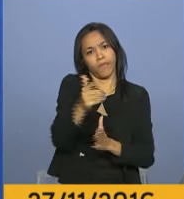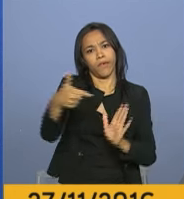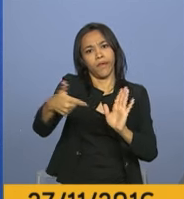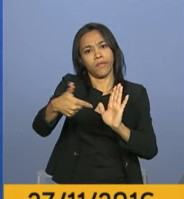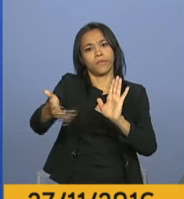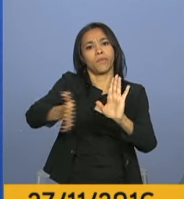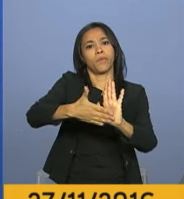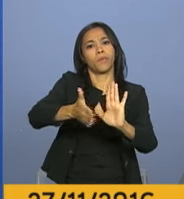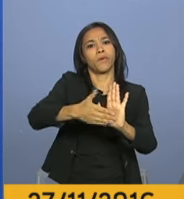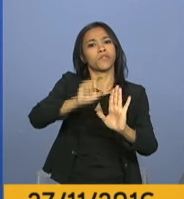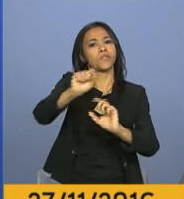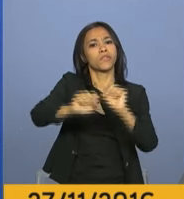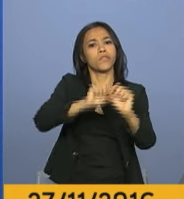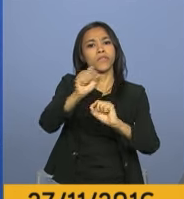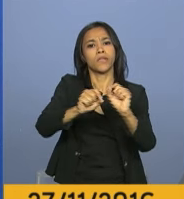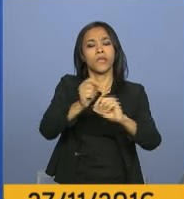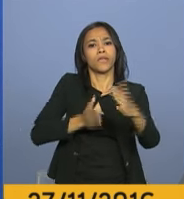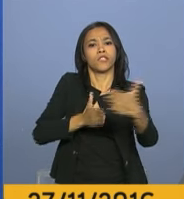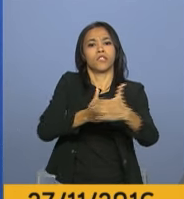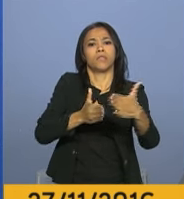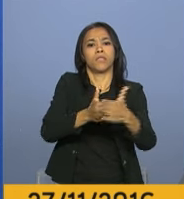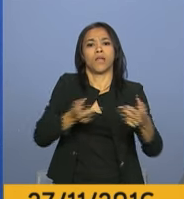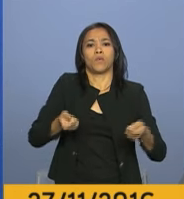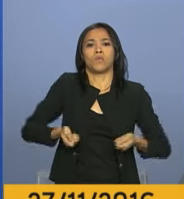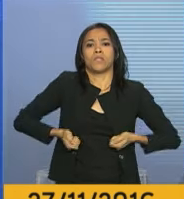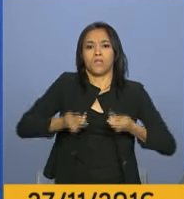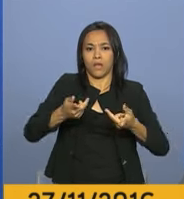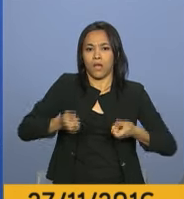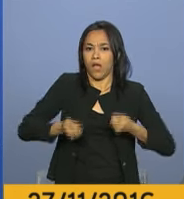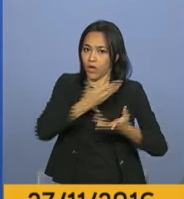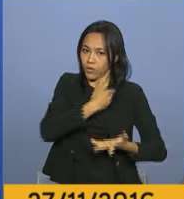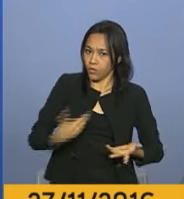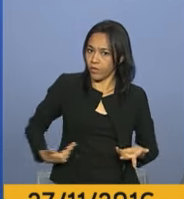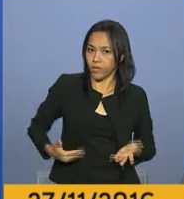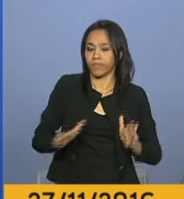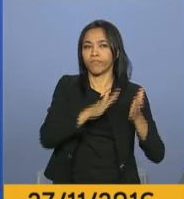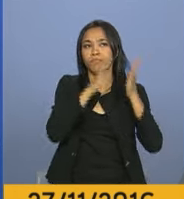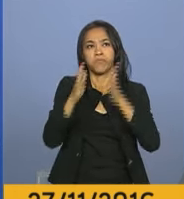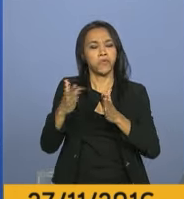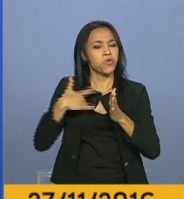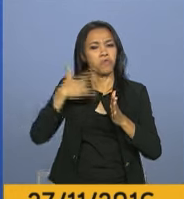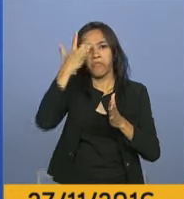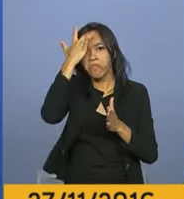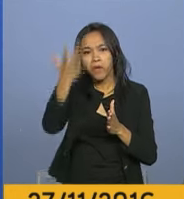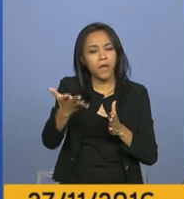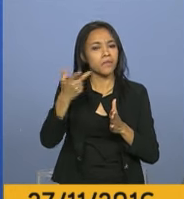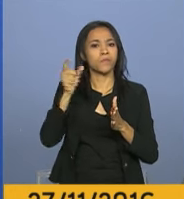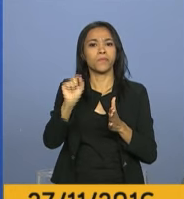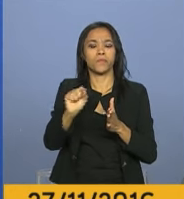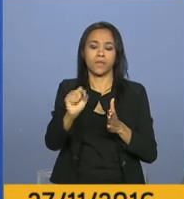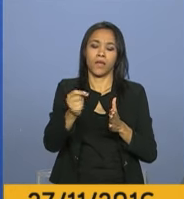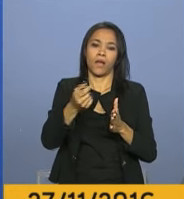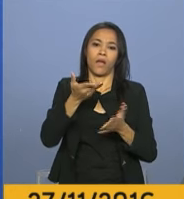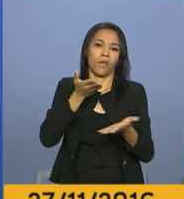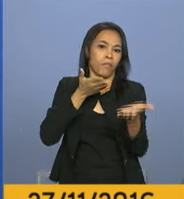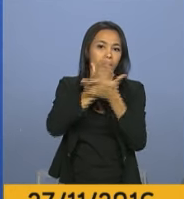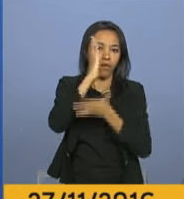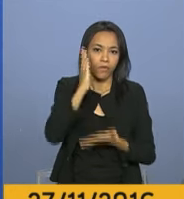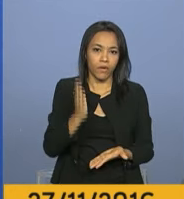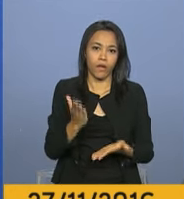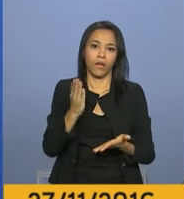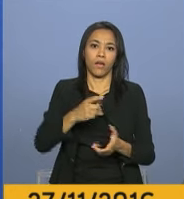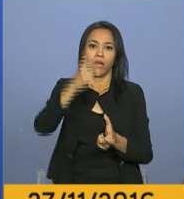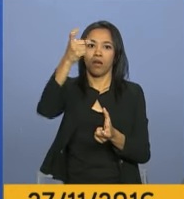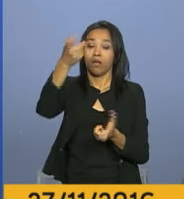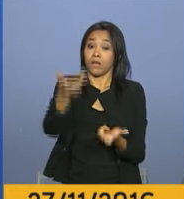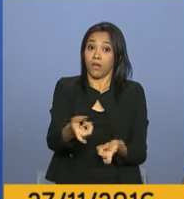proposta de emenda constitucional do teto de gastos. Não foi fácil aprovar o